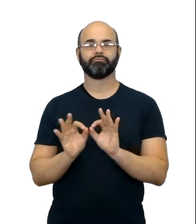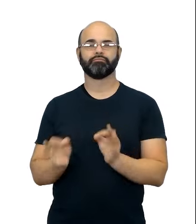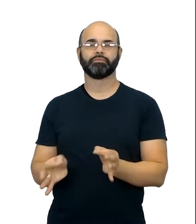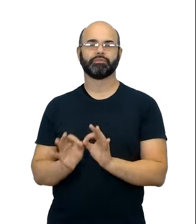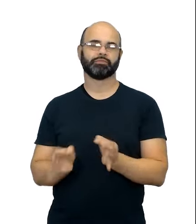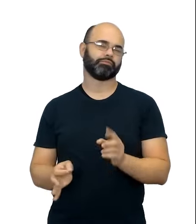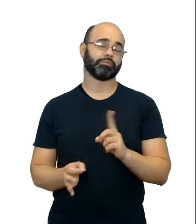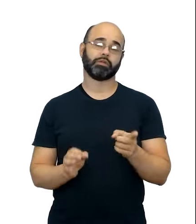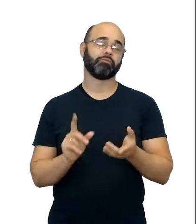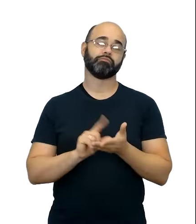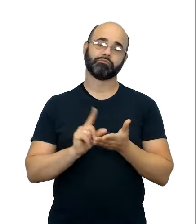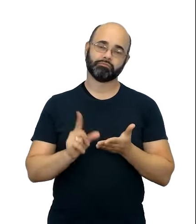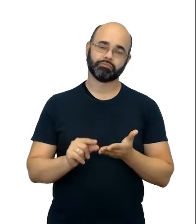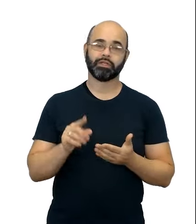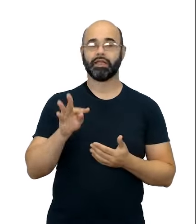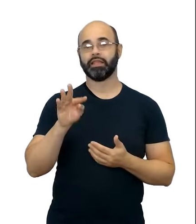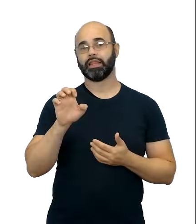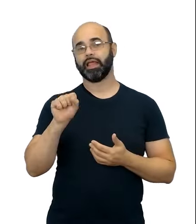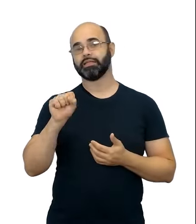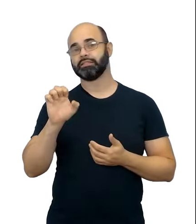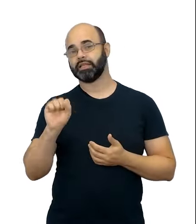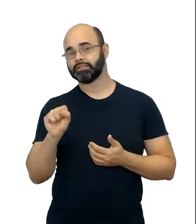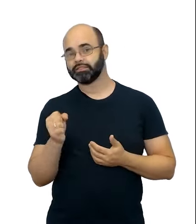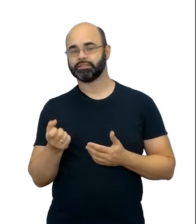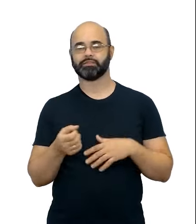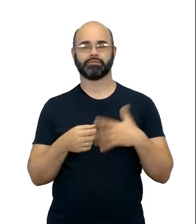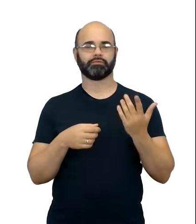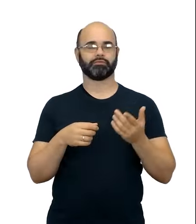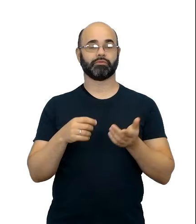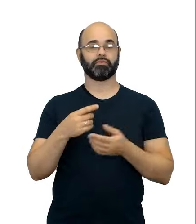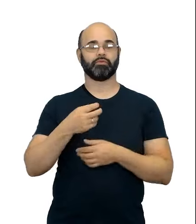tese, argumentos e que construa